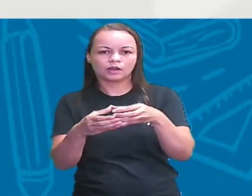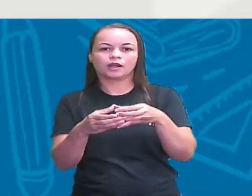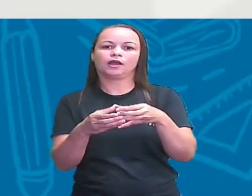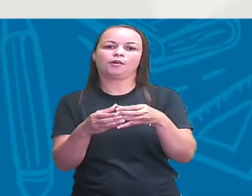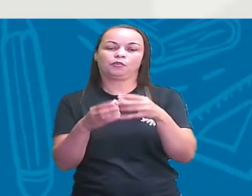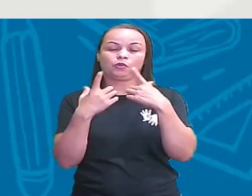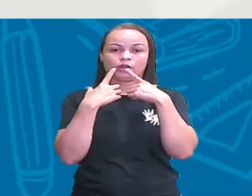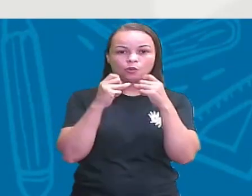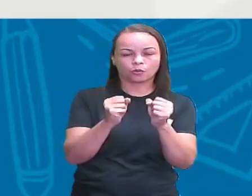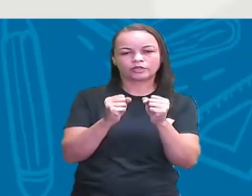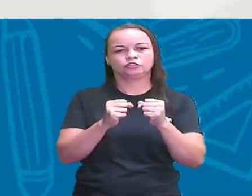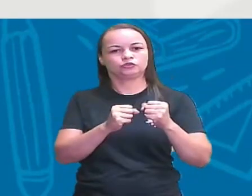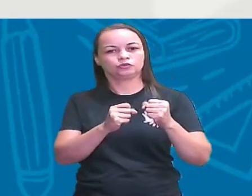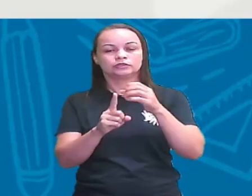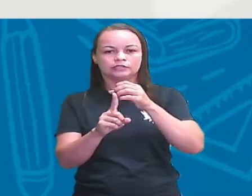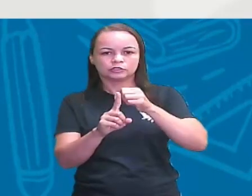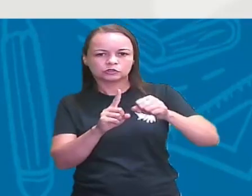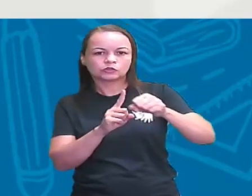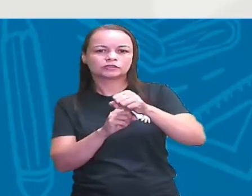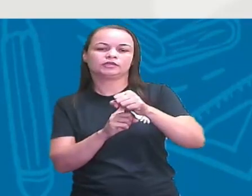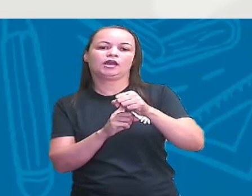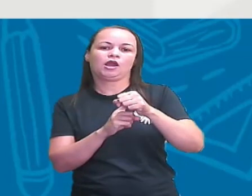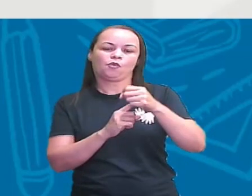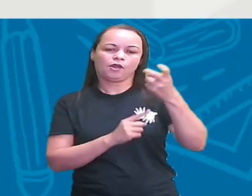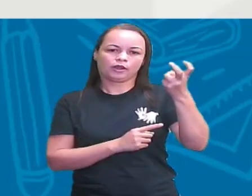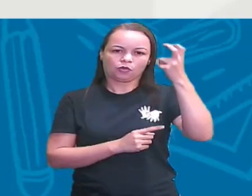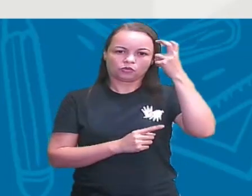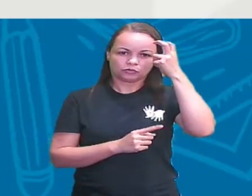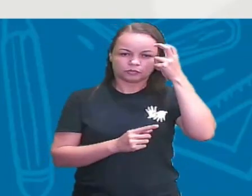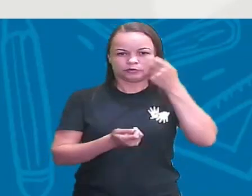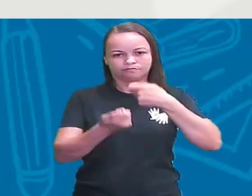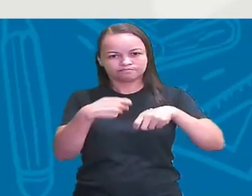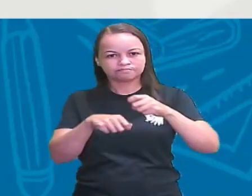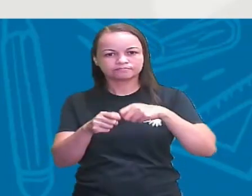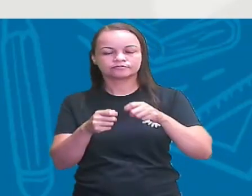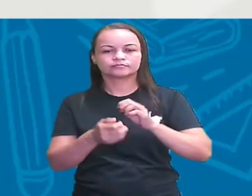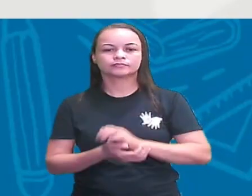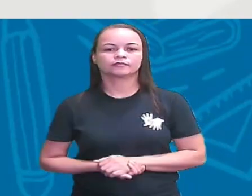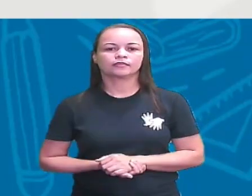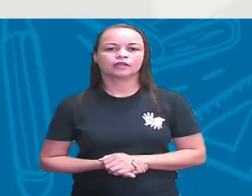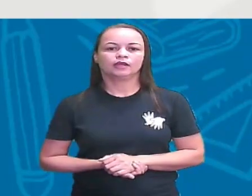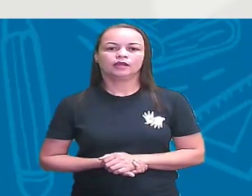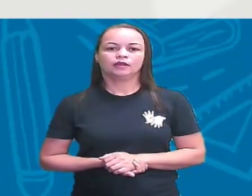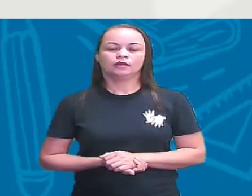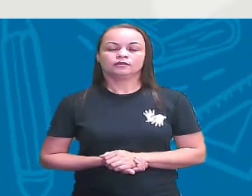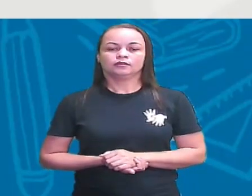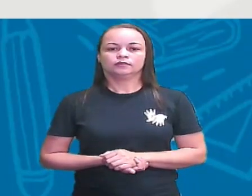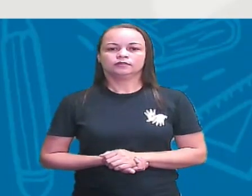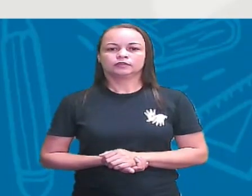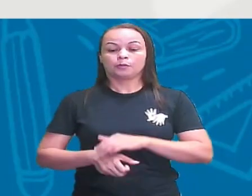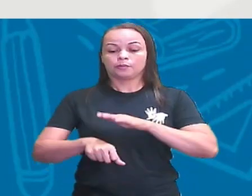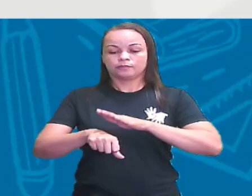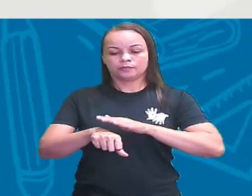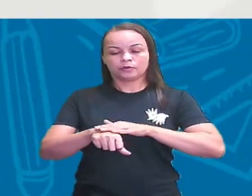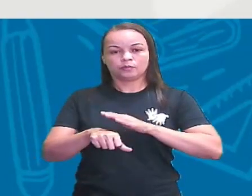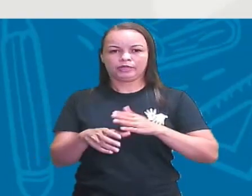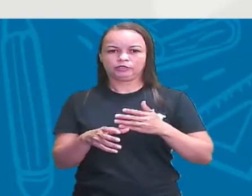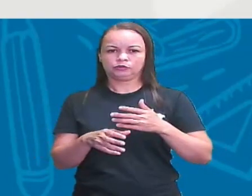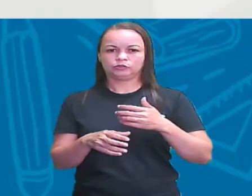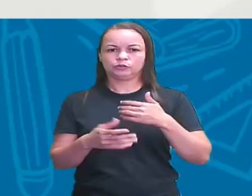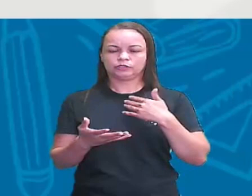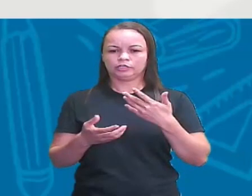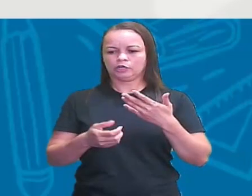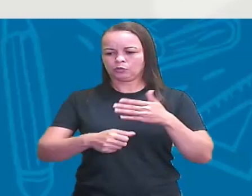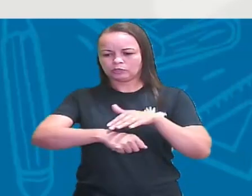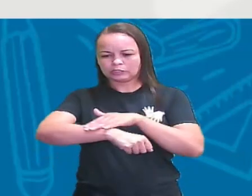de valores sociais, econômicos e culturais, né? Então, a partir do momento que eu sou discriminado pela cor